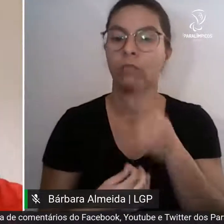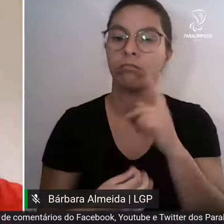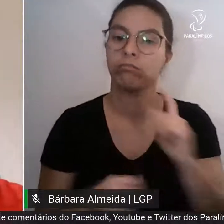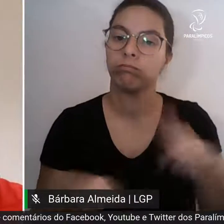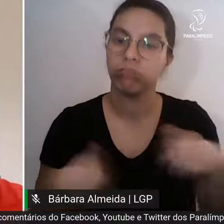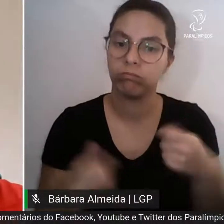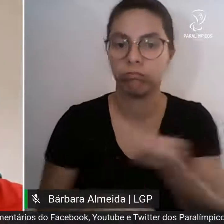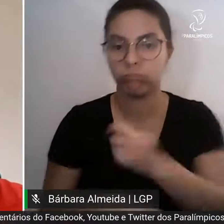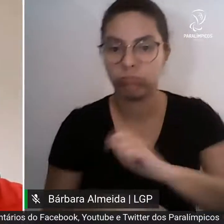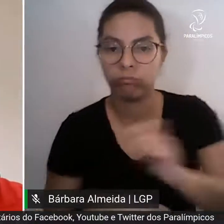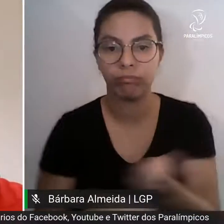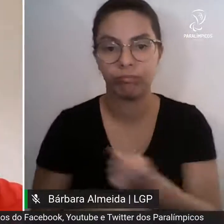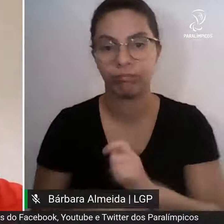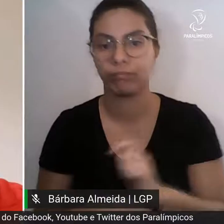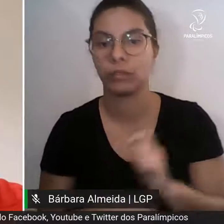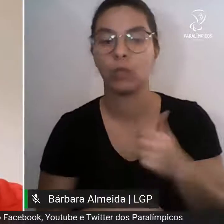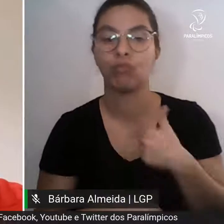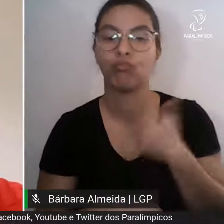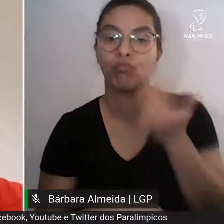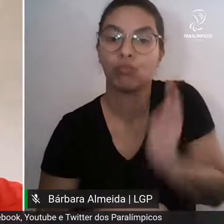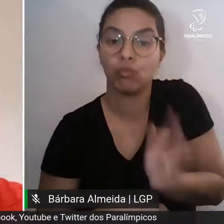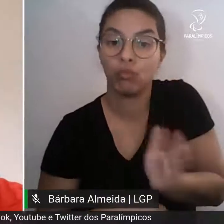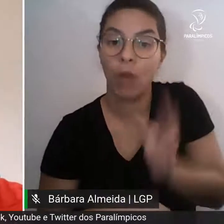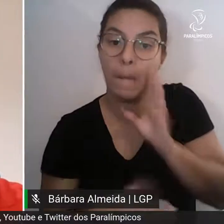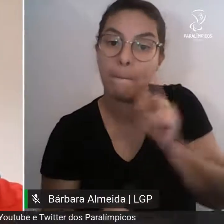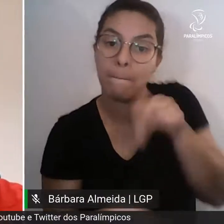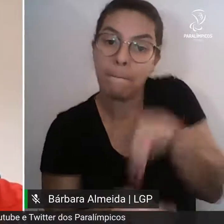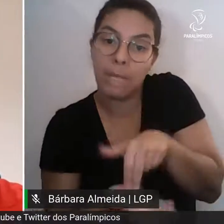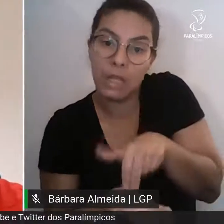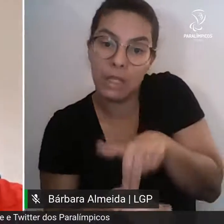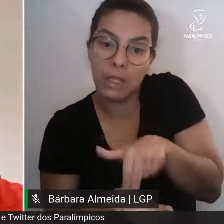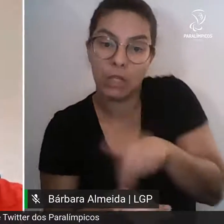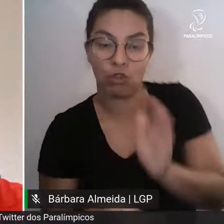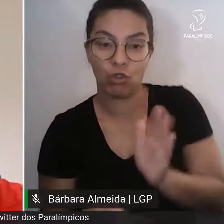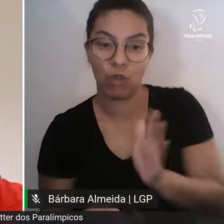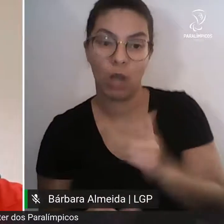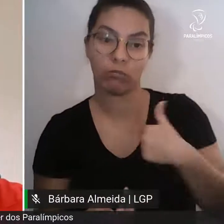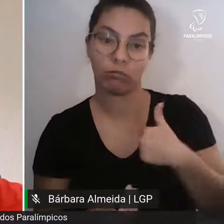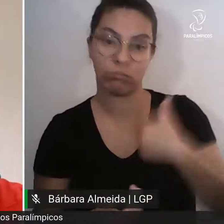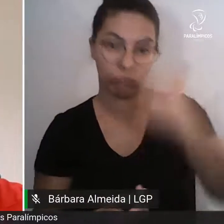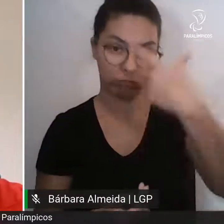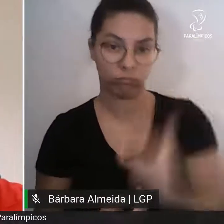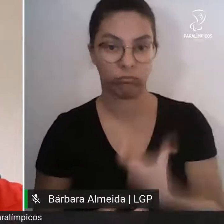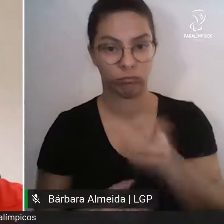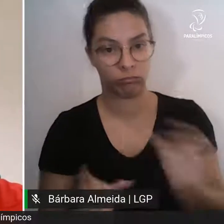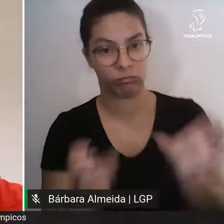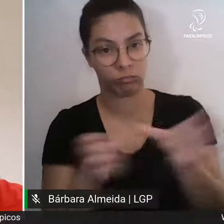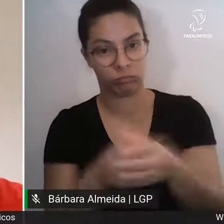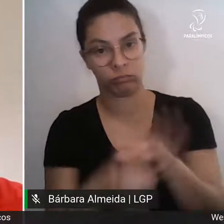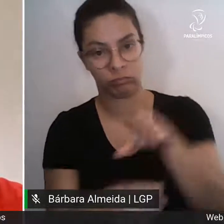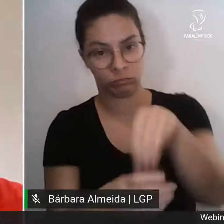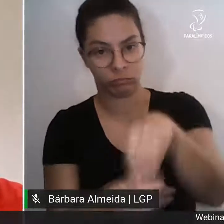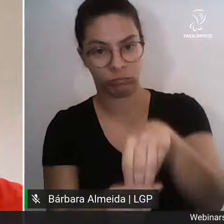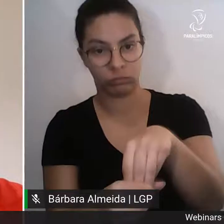sentido em que eu já estive presente nessa formação enquanto elemento da equipa técnica